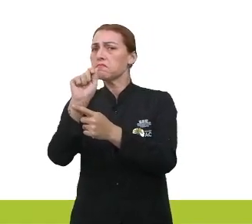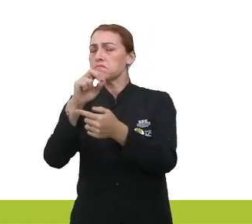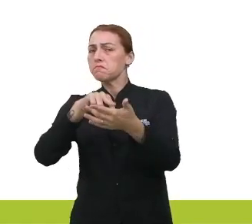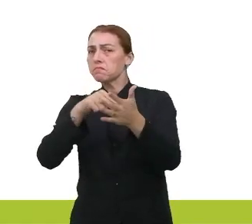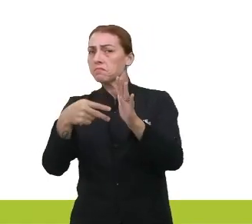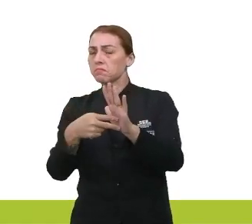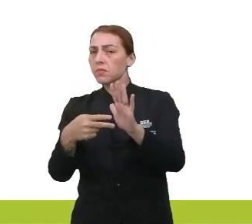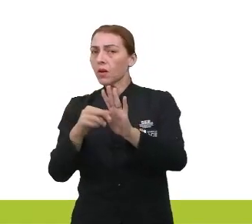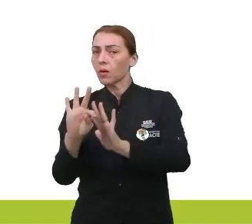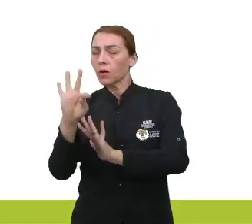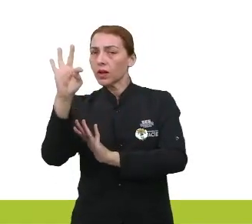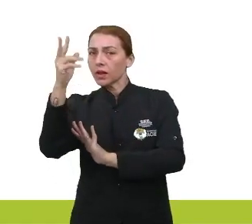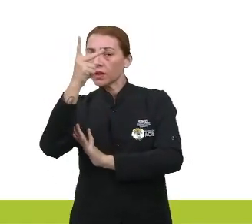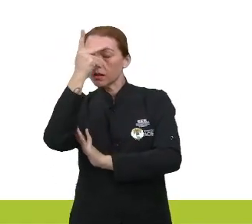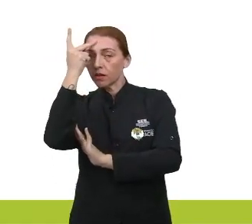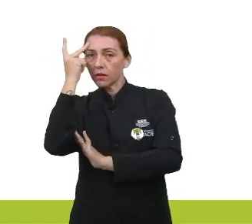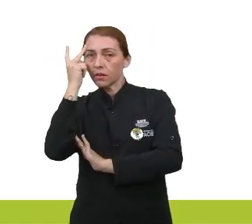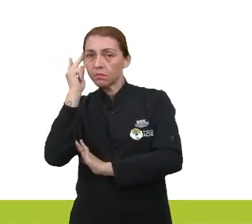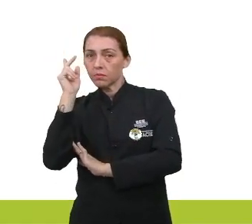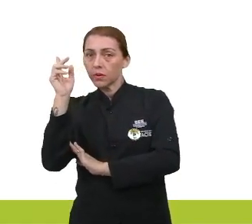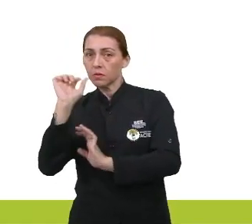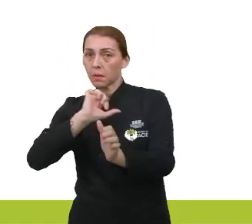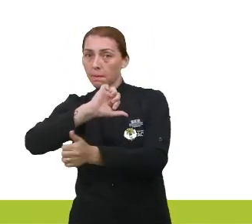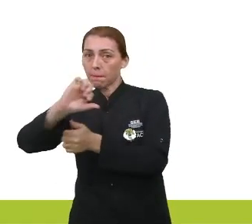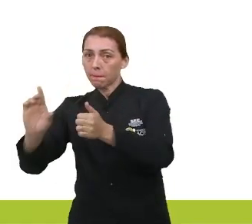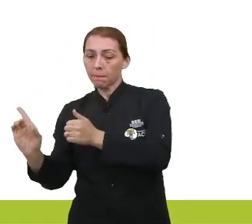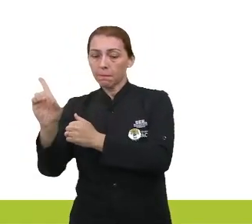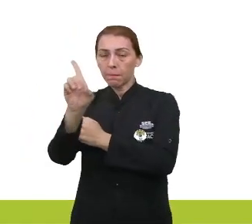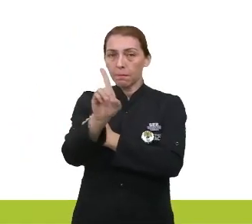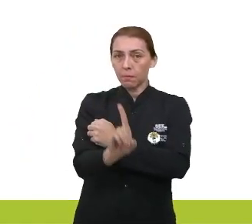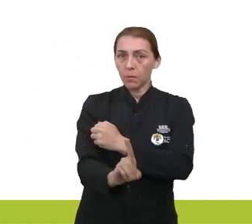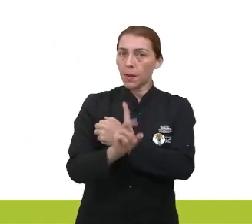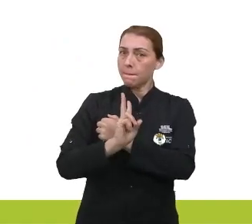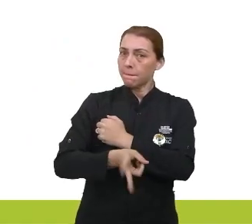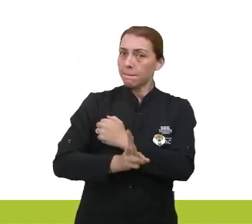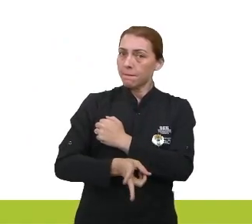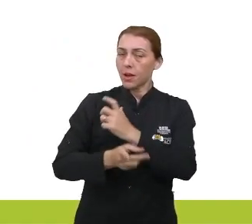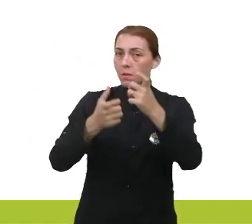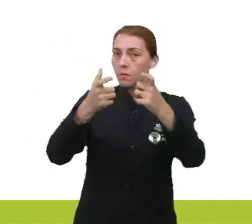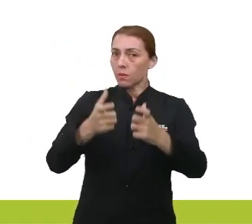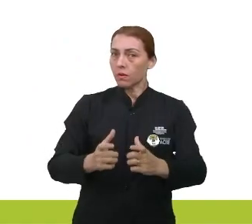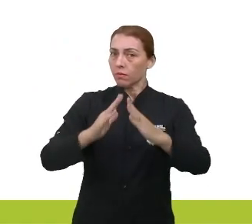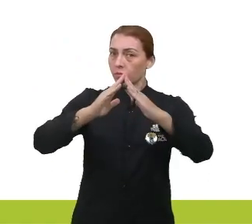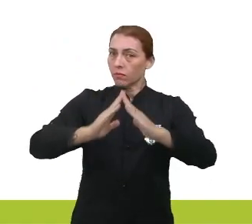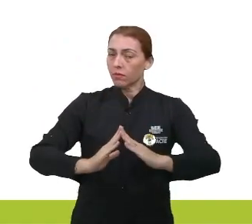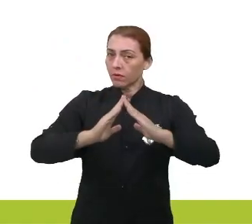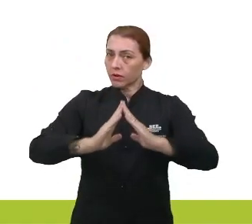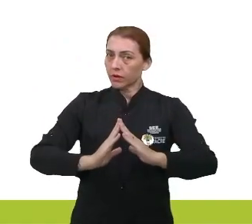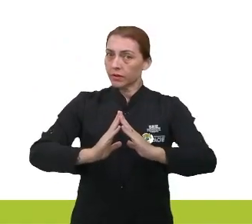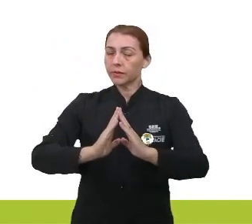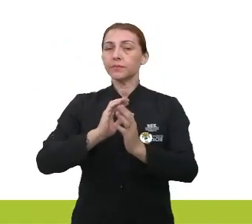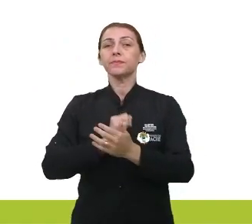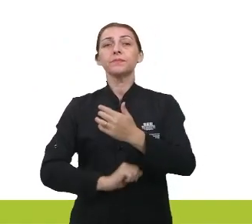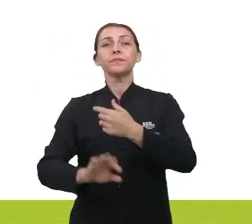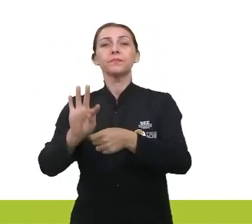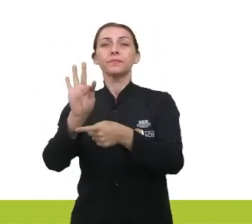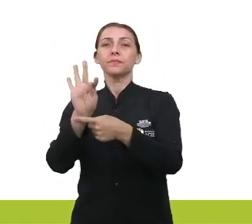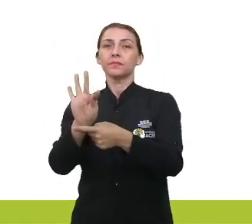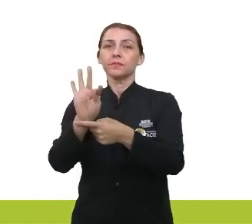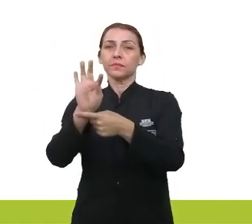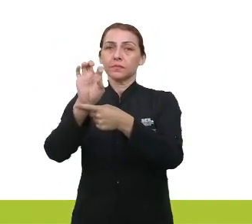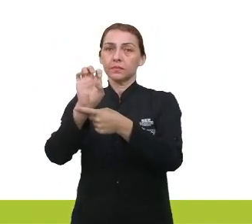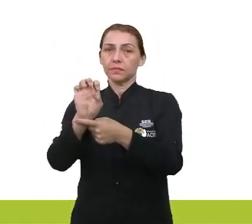professora? Acontece quando as pessoas passam a residir permanentemente no local para onde migraram.